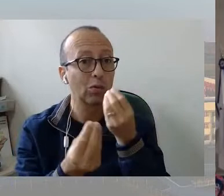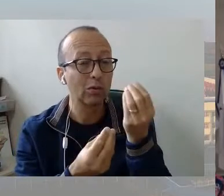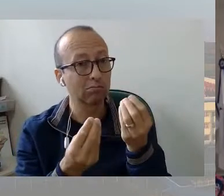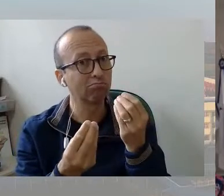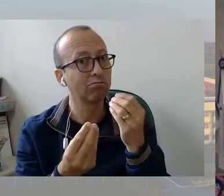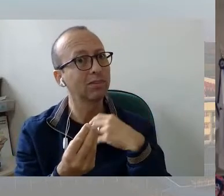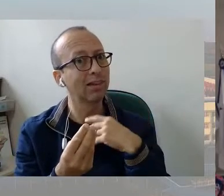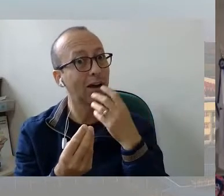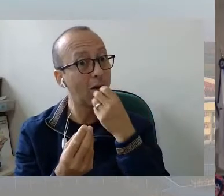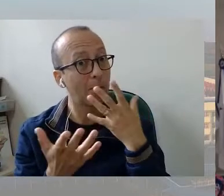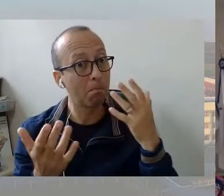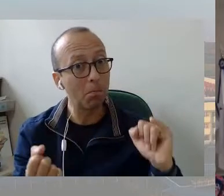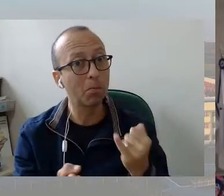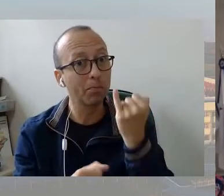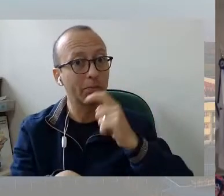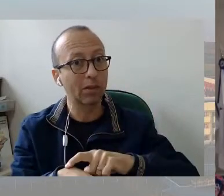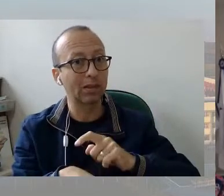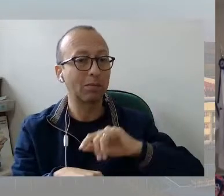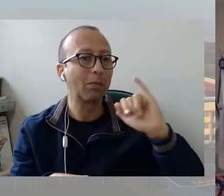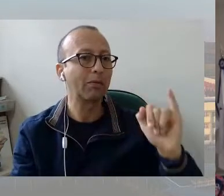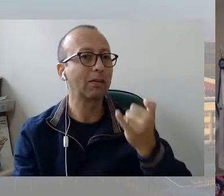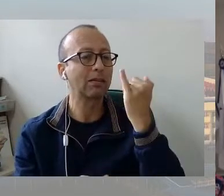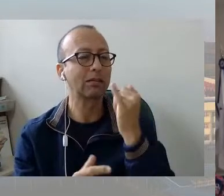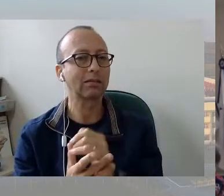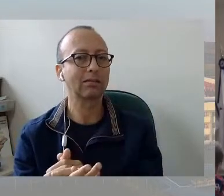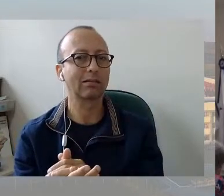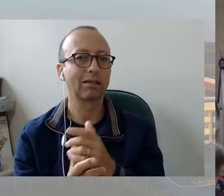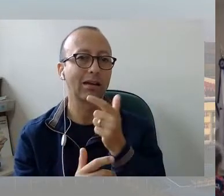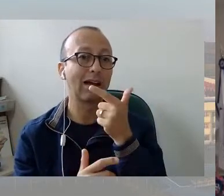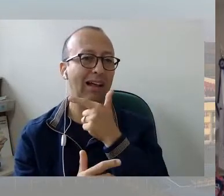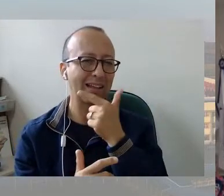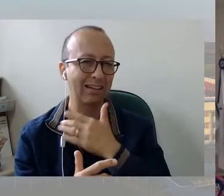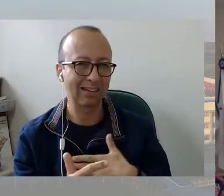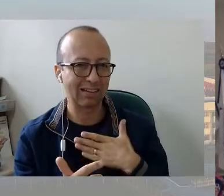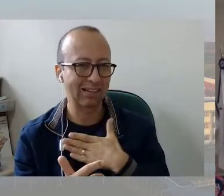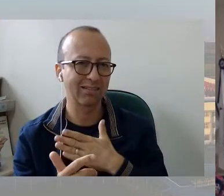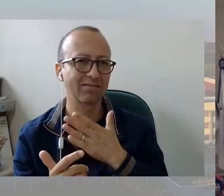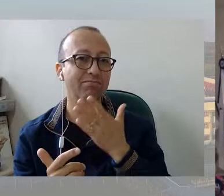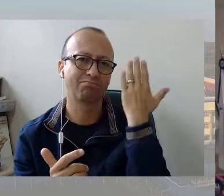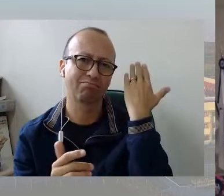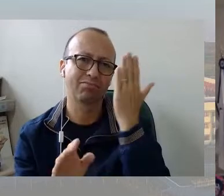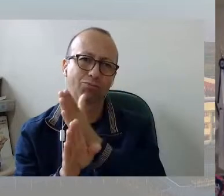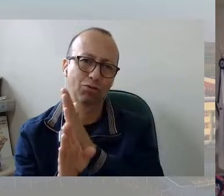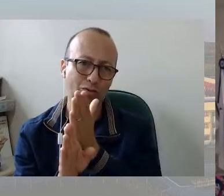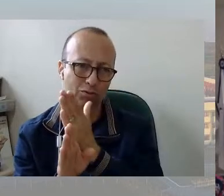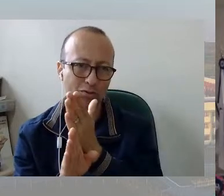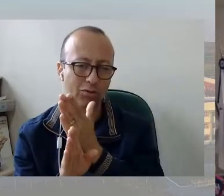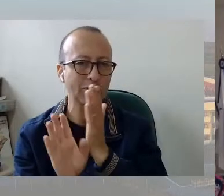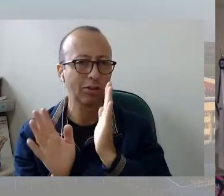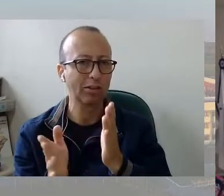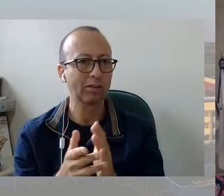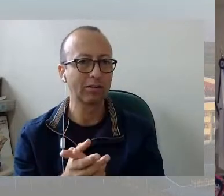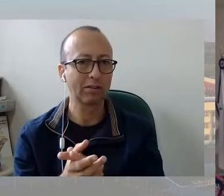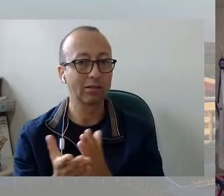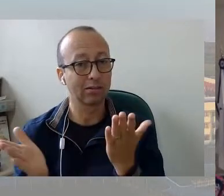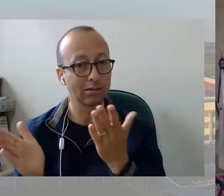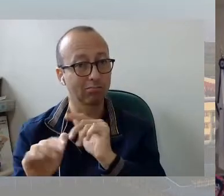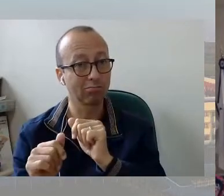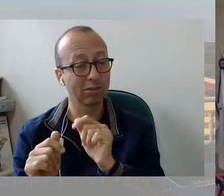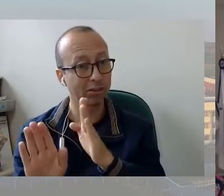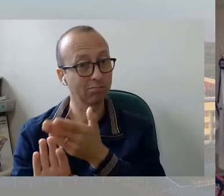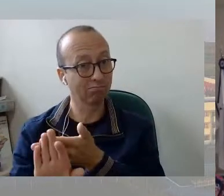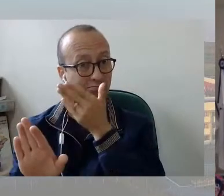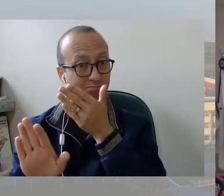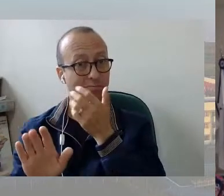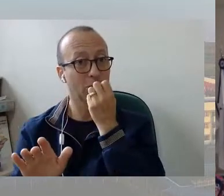Geoparque. Então acho que é, né, e Alegrete sediou de forma híbrida, né, e abre mão dessa oportunidade. Eu acho que nós,